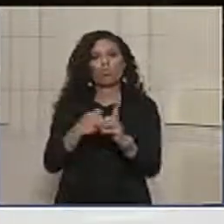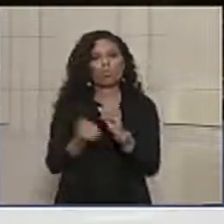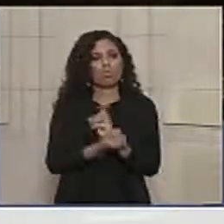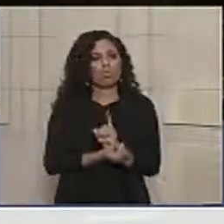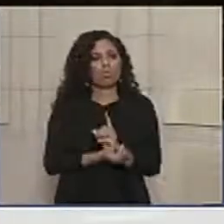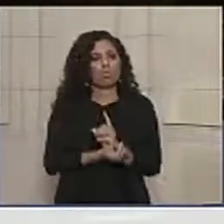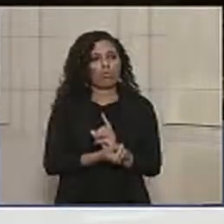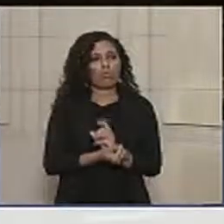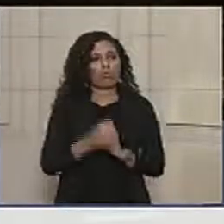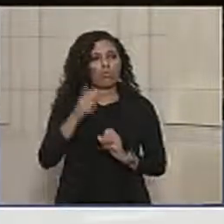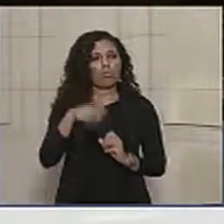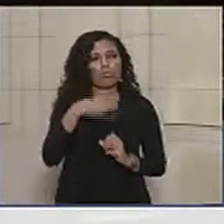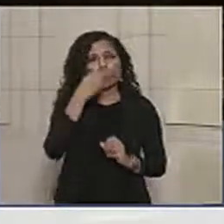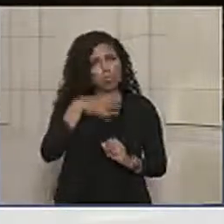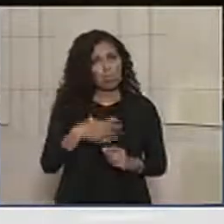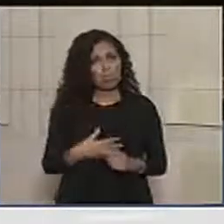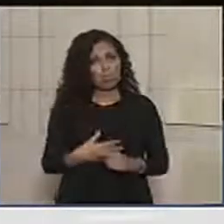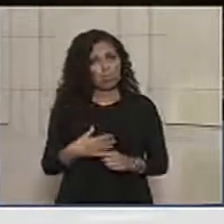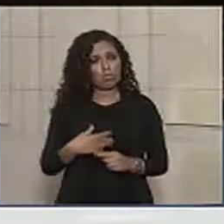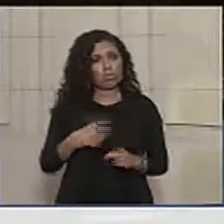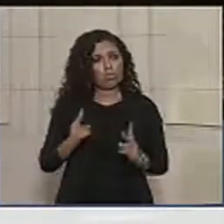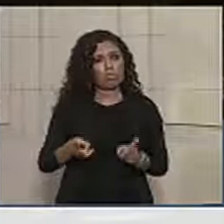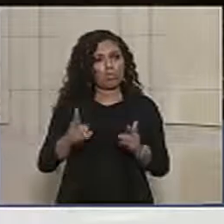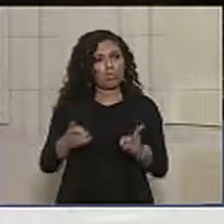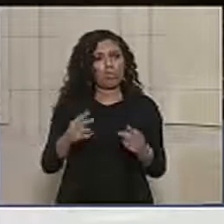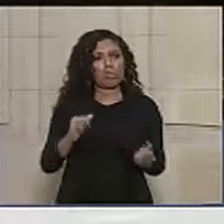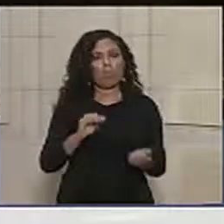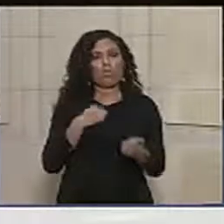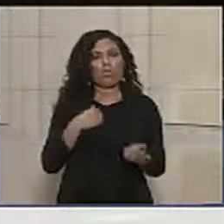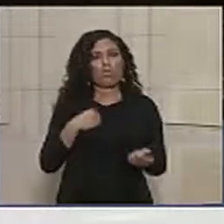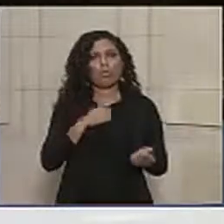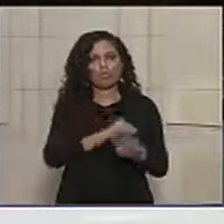o meu ver, é bastante positivo. Então podem sempre contar comigo.